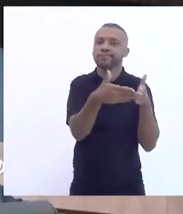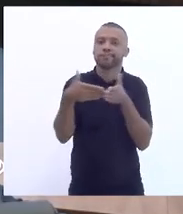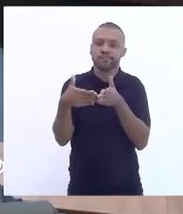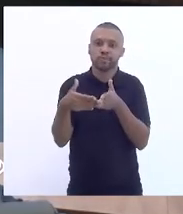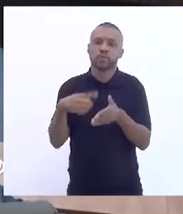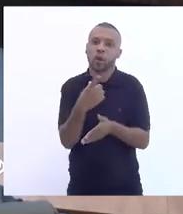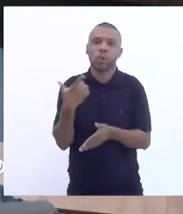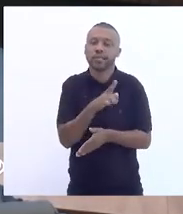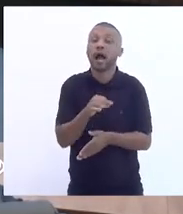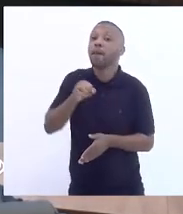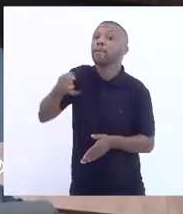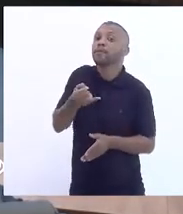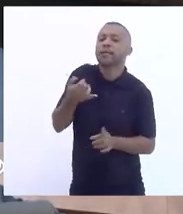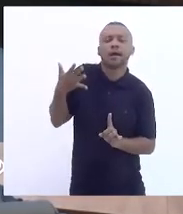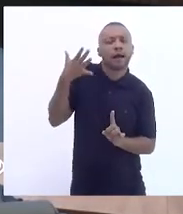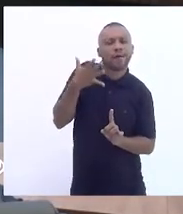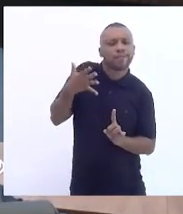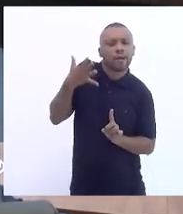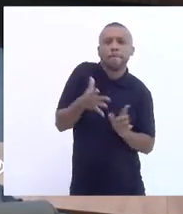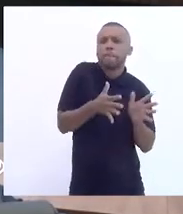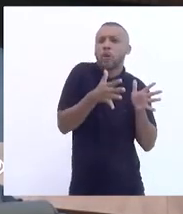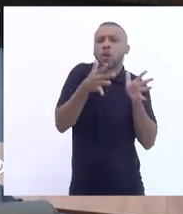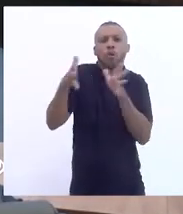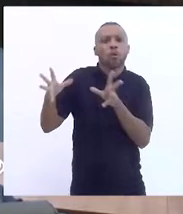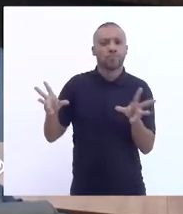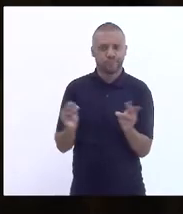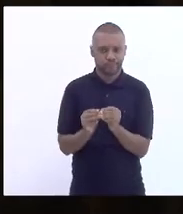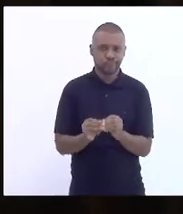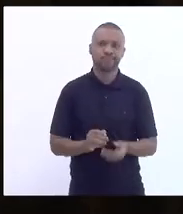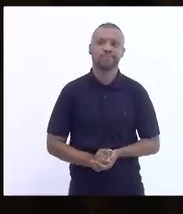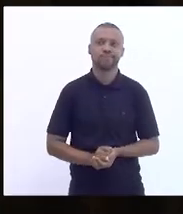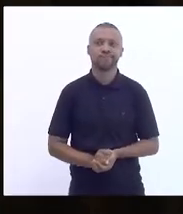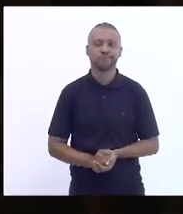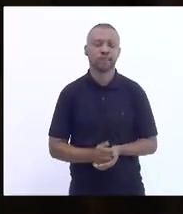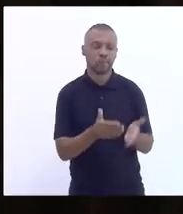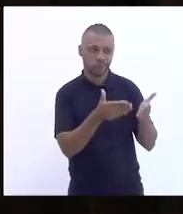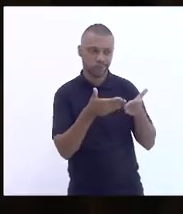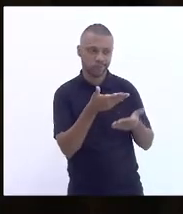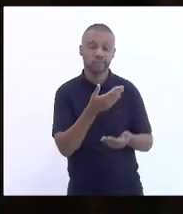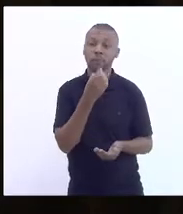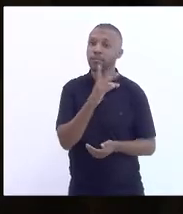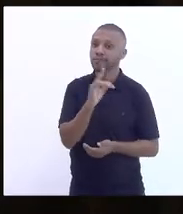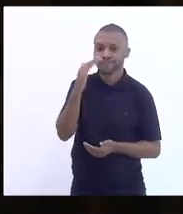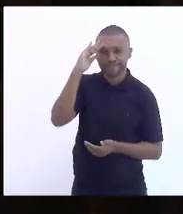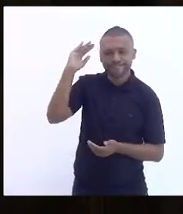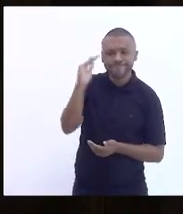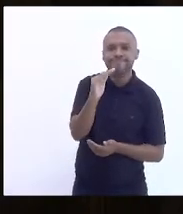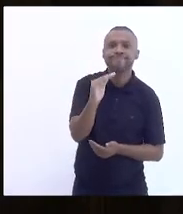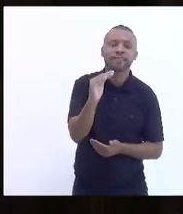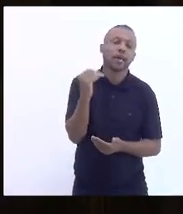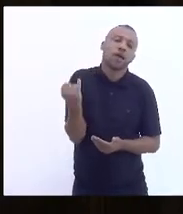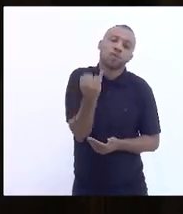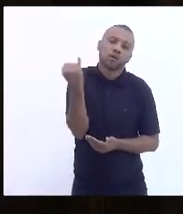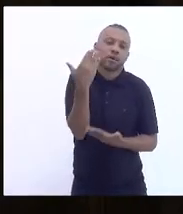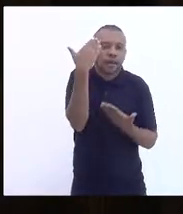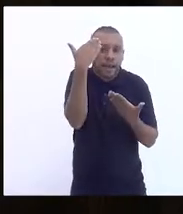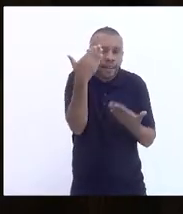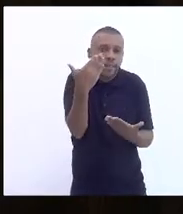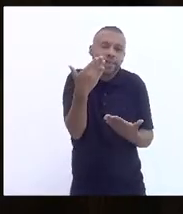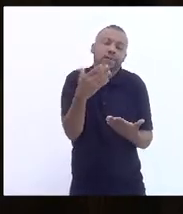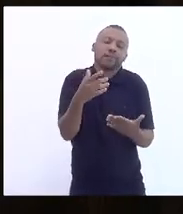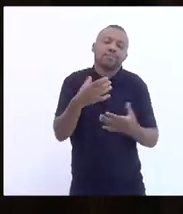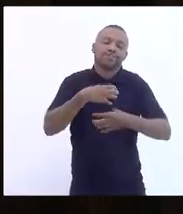as falas né Obrigada por favor Bom dia primeiramente agradecer não é importante super importante para